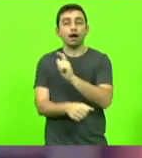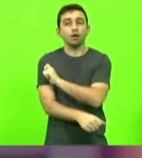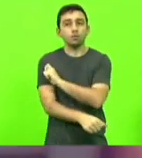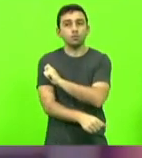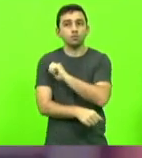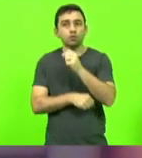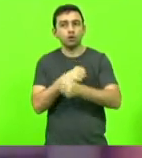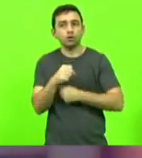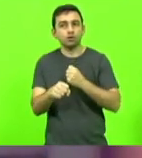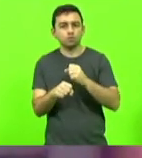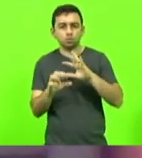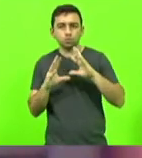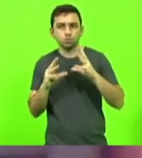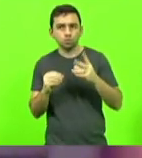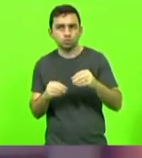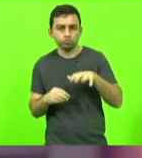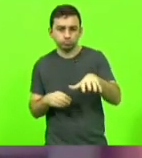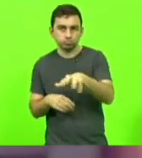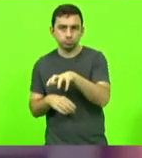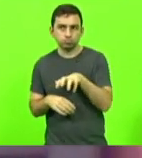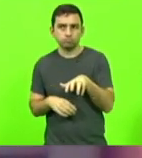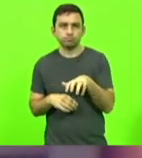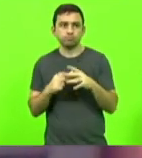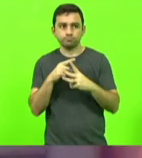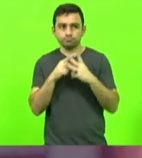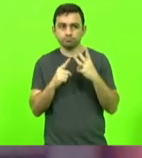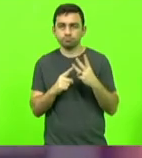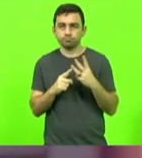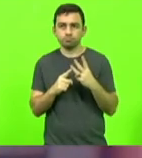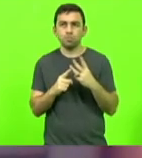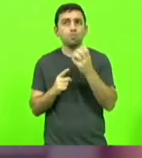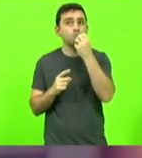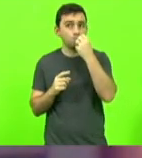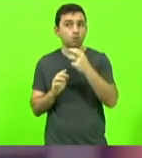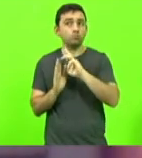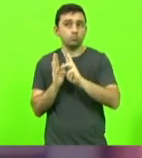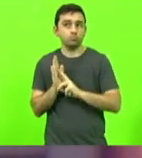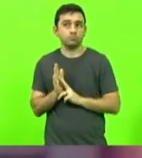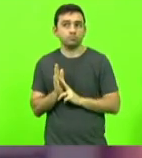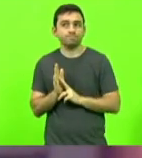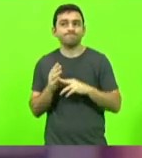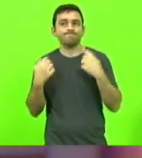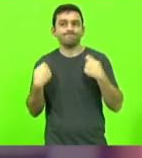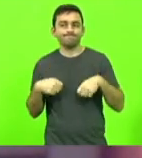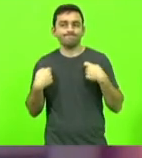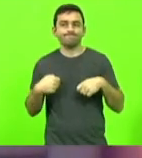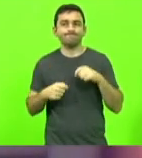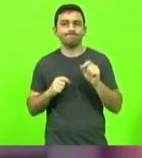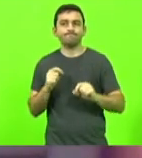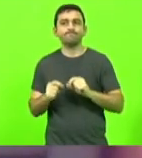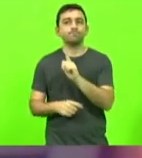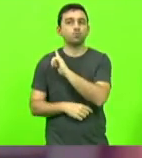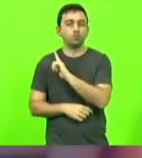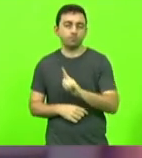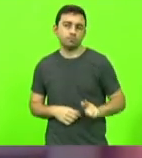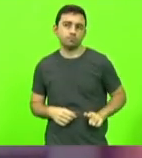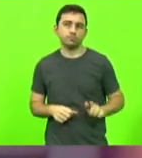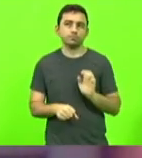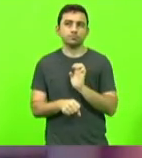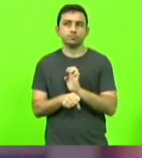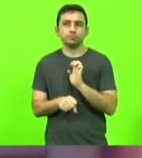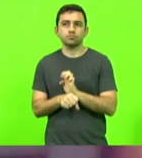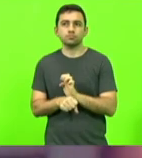três redes. E ficou muito bem aqui no relatório a necessidade de que o governo do Estado tem